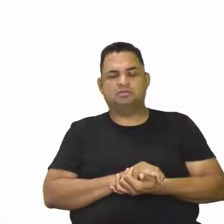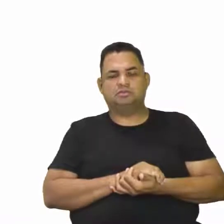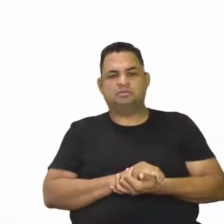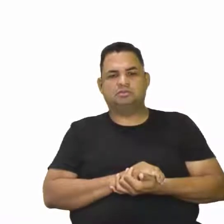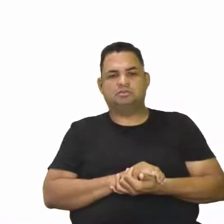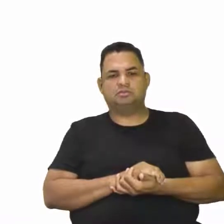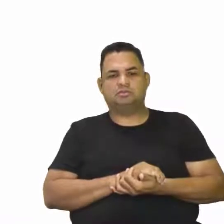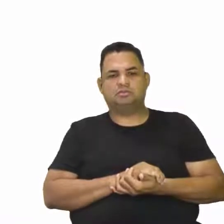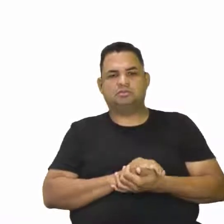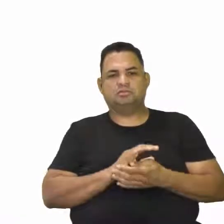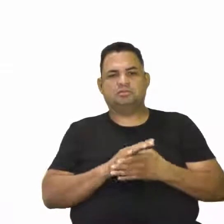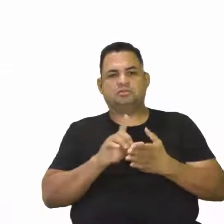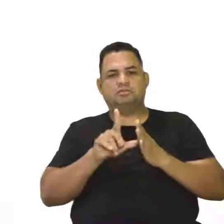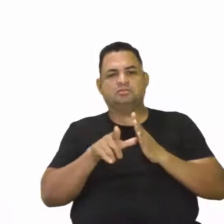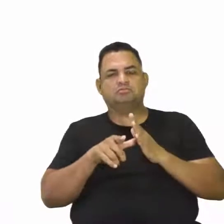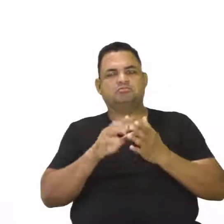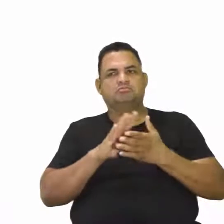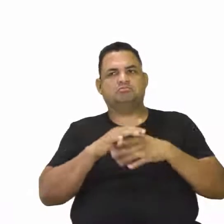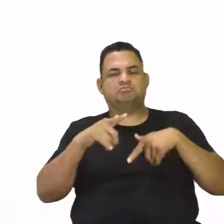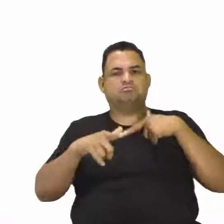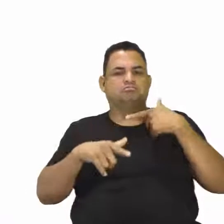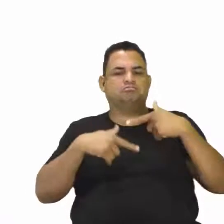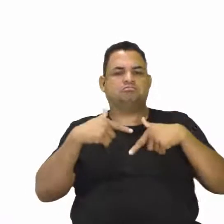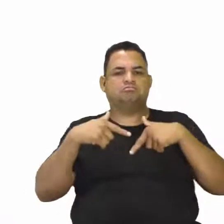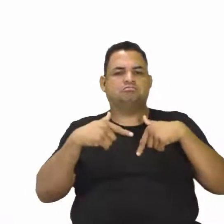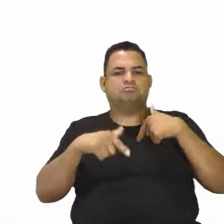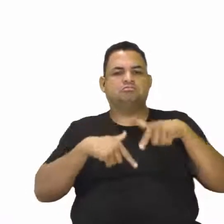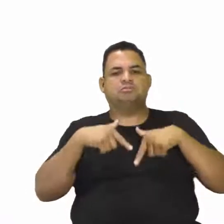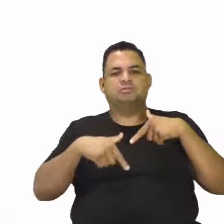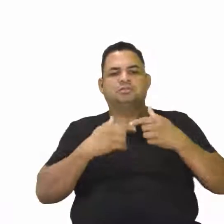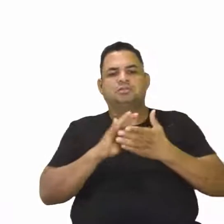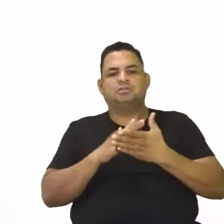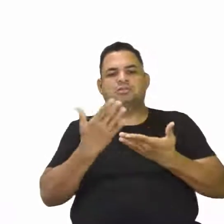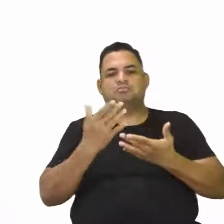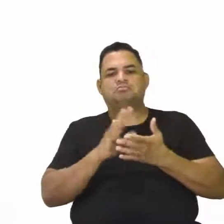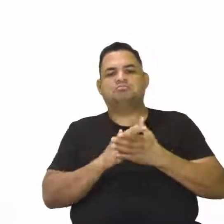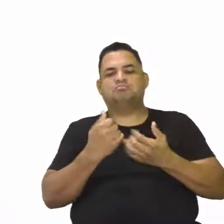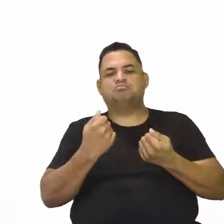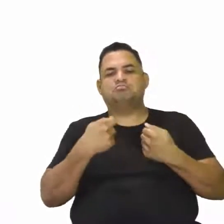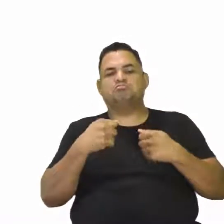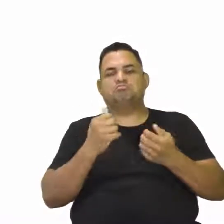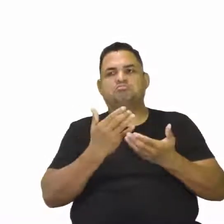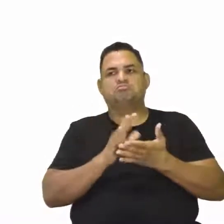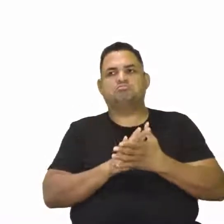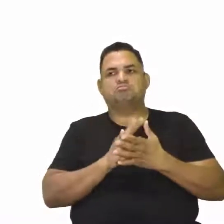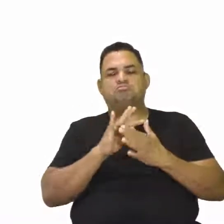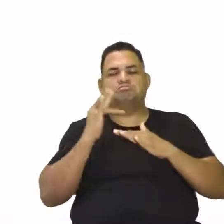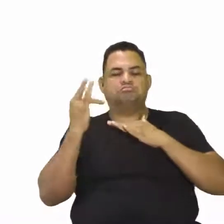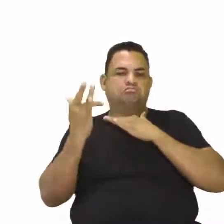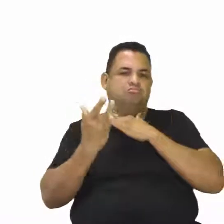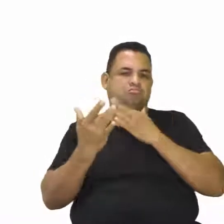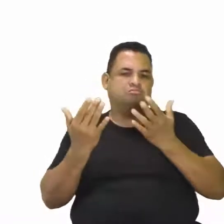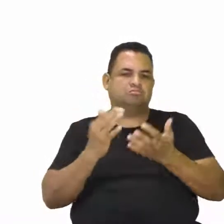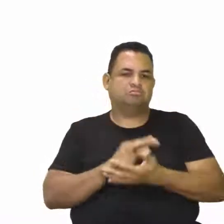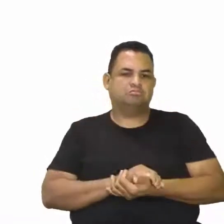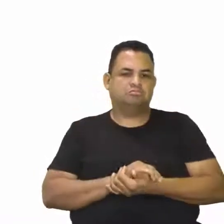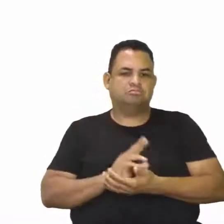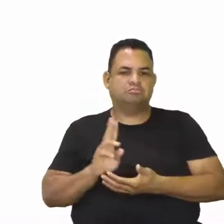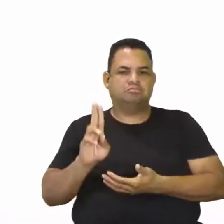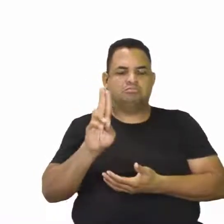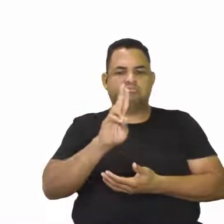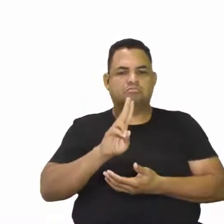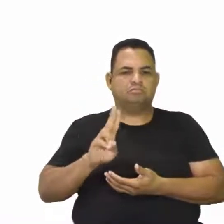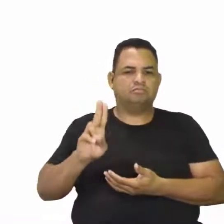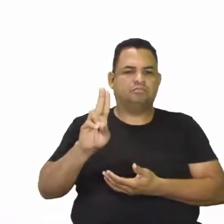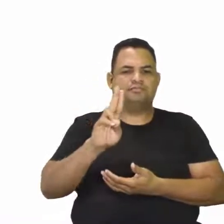Postergam trabalhos, deixam para trás os trabalhos para poder ficar mais tempo na rede social, ficam ali protelando, né? Uhum.